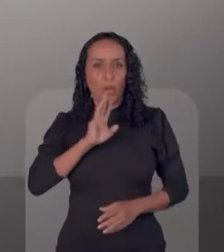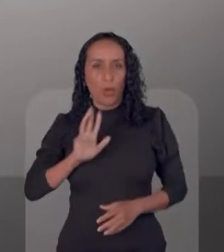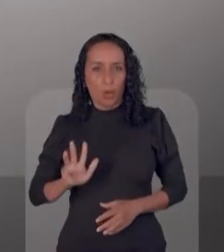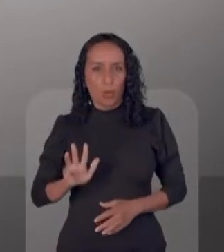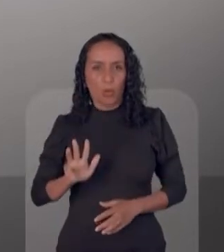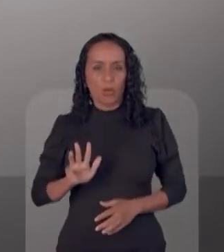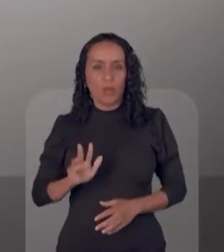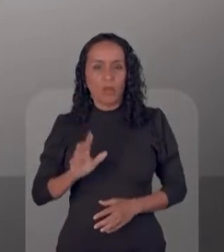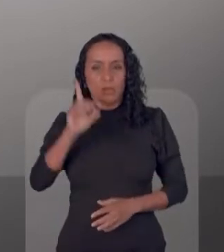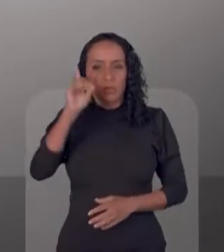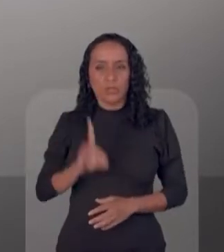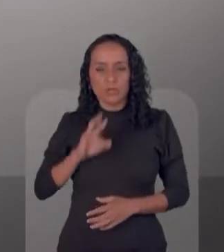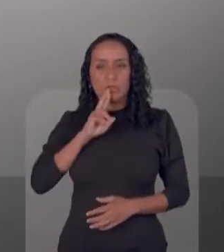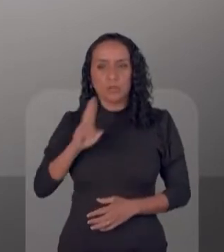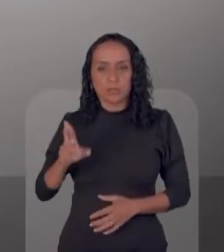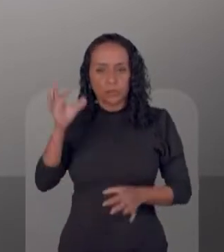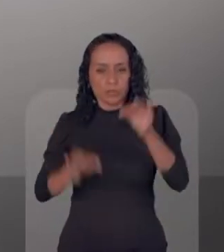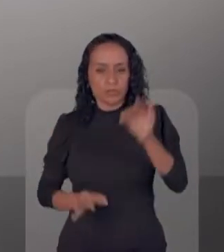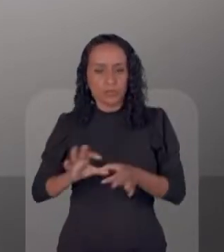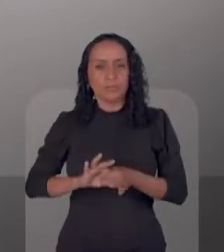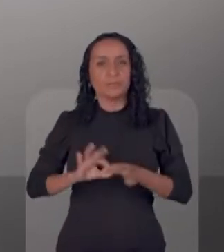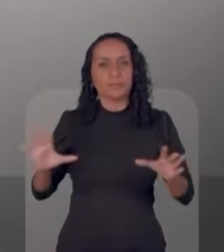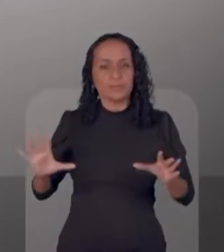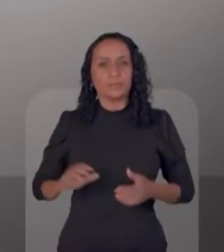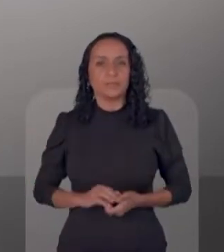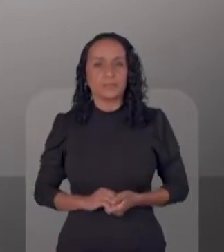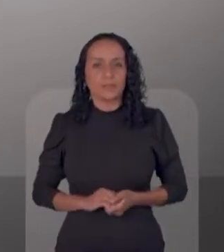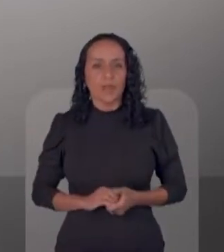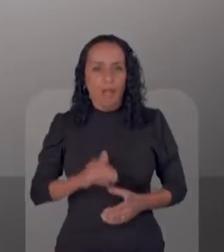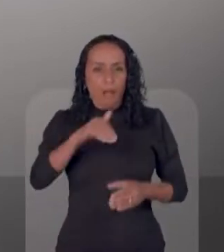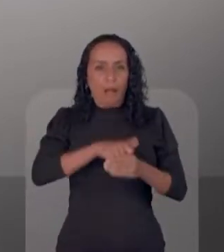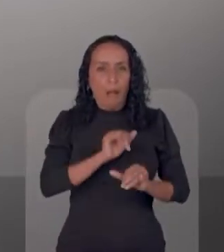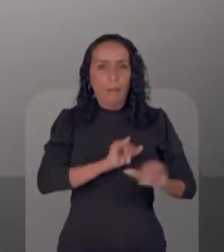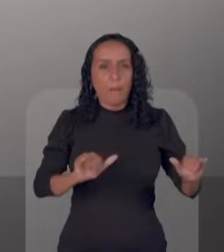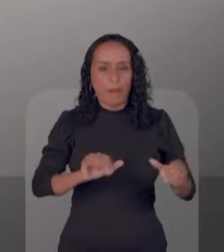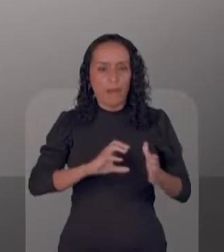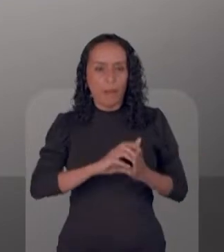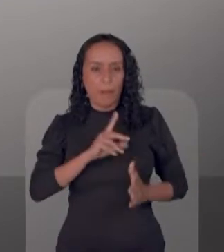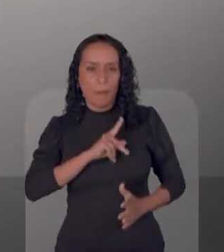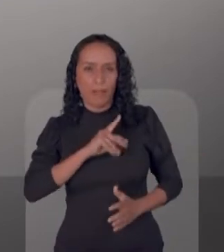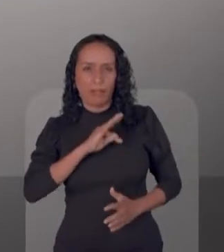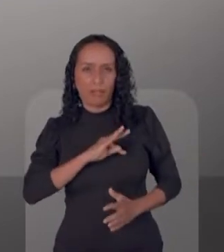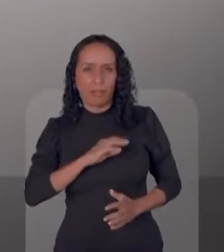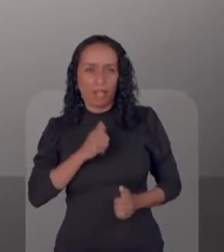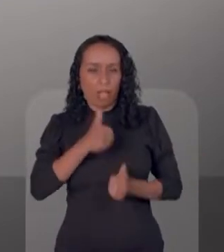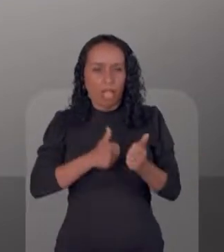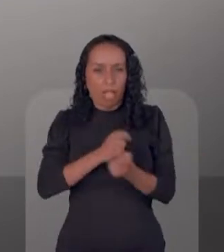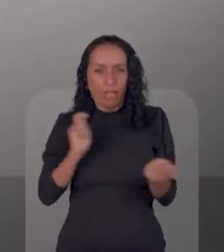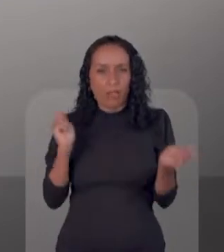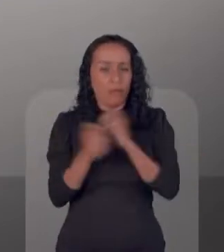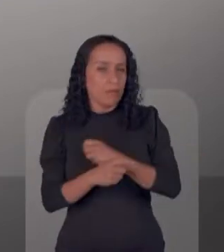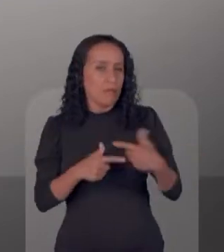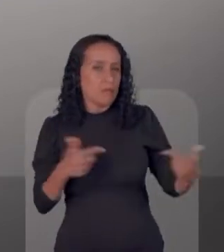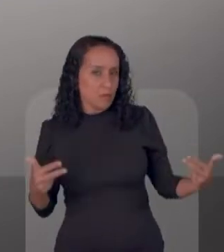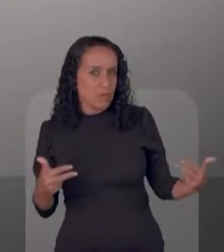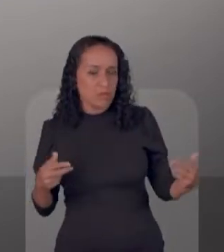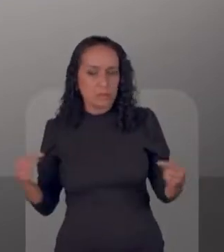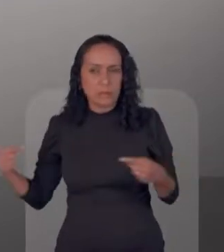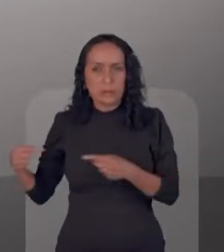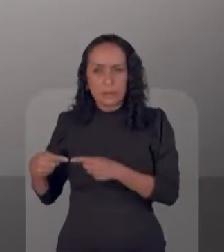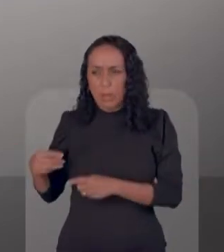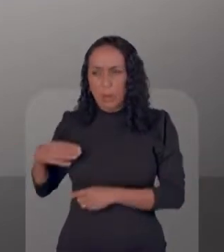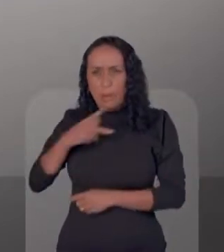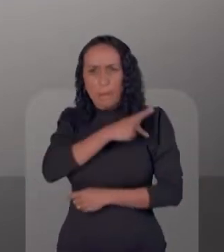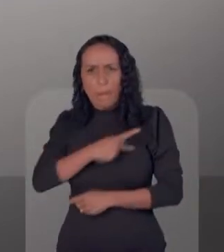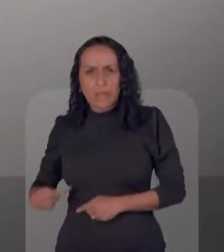de resposta concedido pela justiça. A campanha do PT tentou inverter as coisas e associar ilegalmente